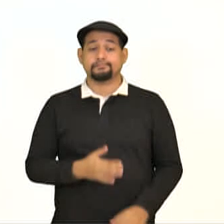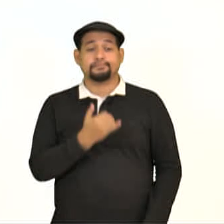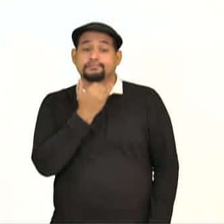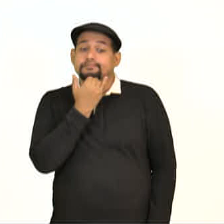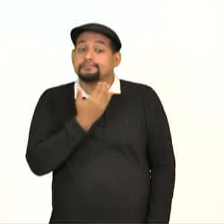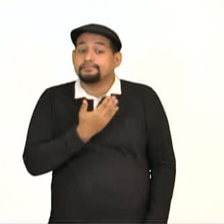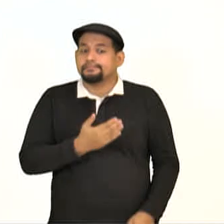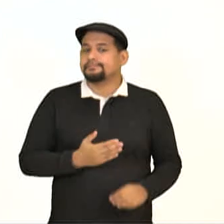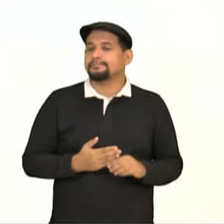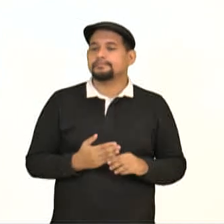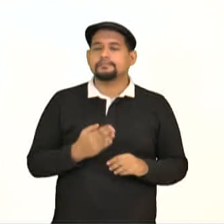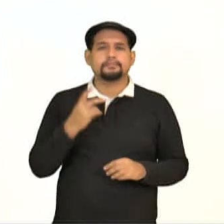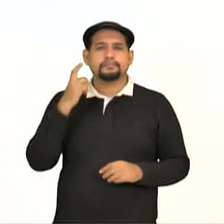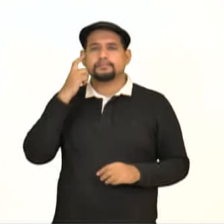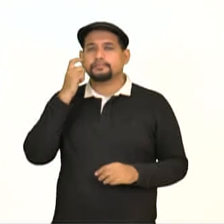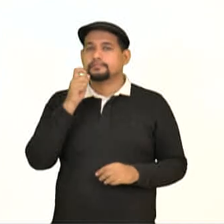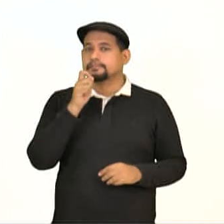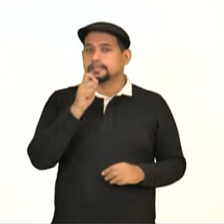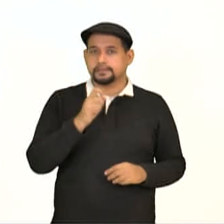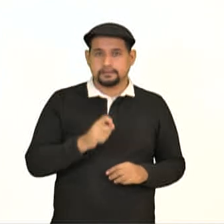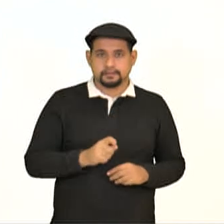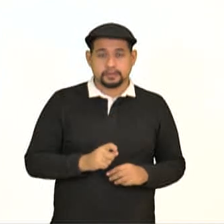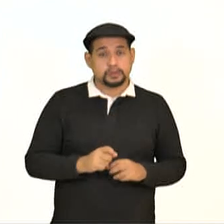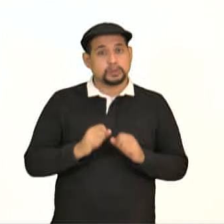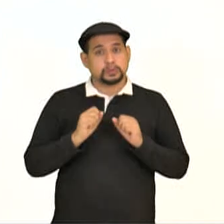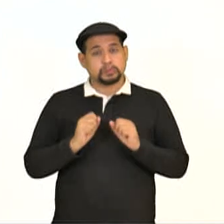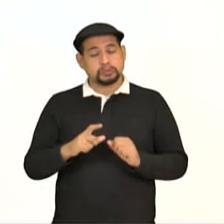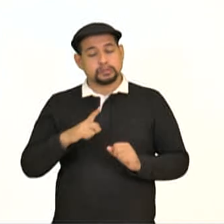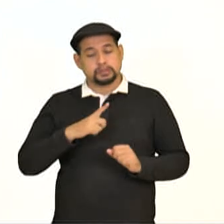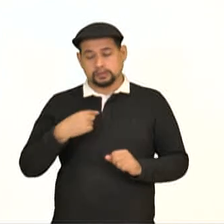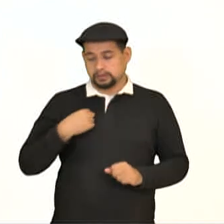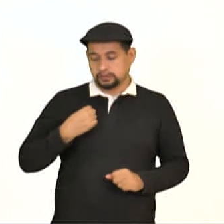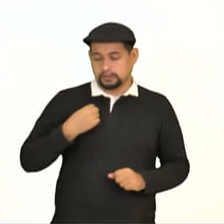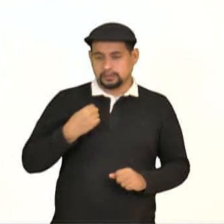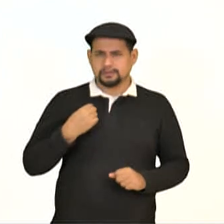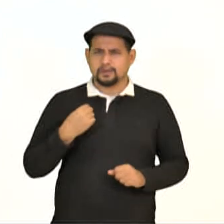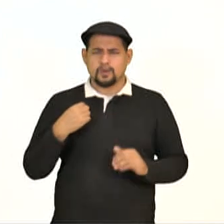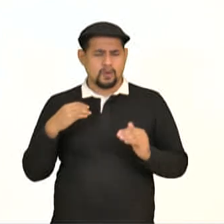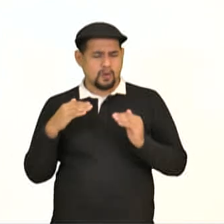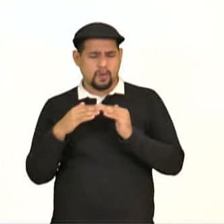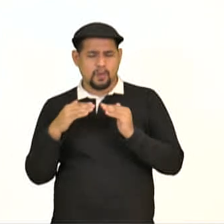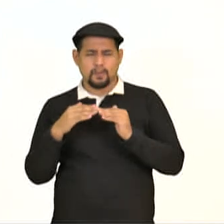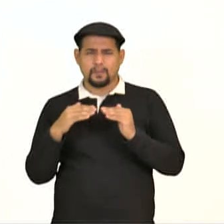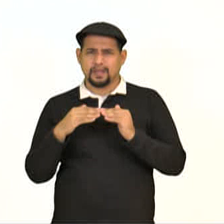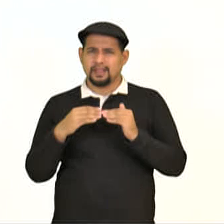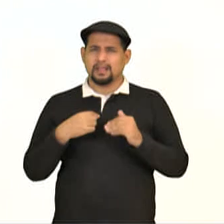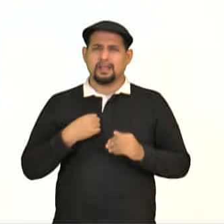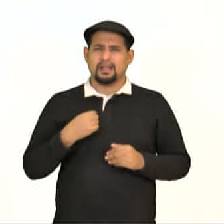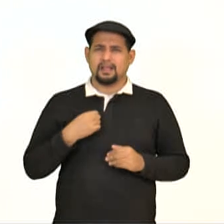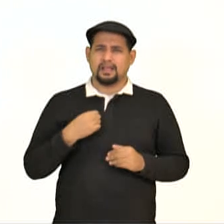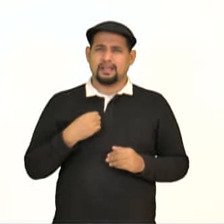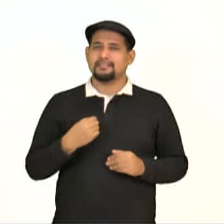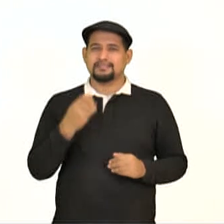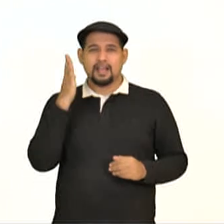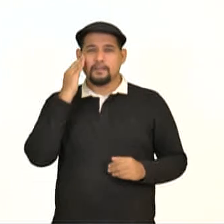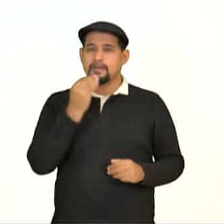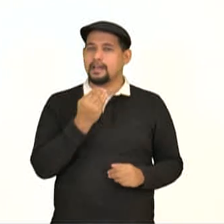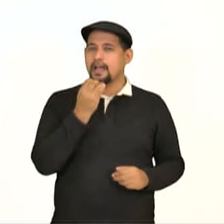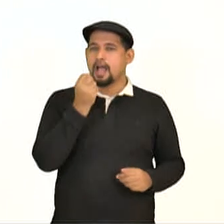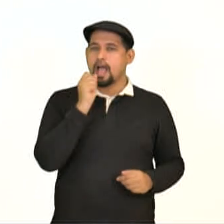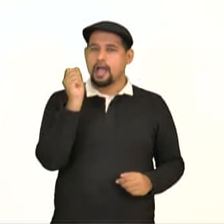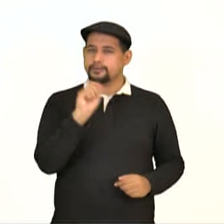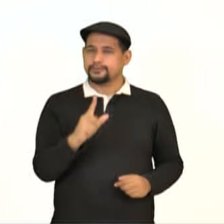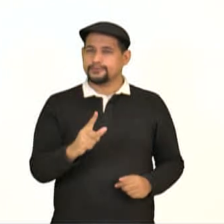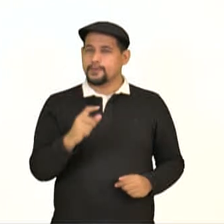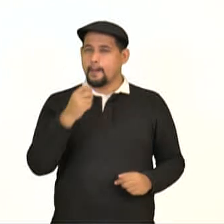Desculpou-se. Disse que pensara que se pudesse escolher uma camiseta que combinasse com a roupa e... Está